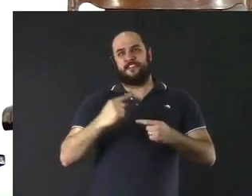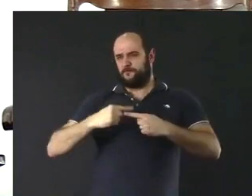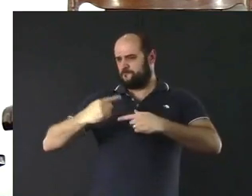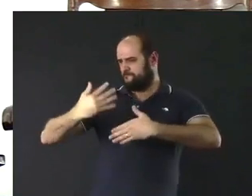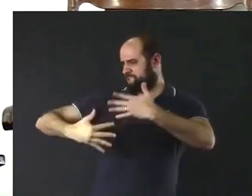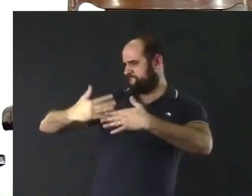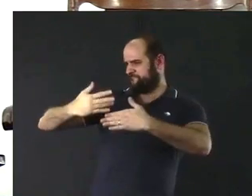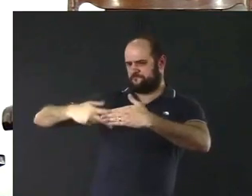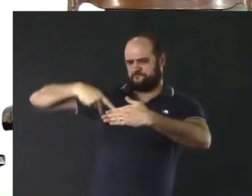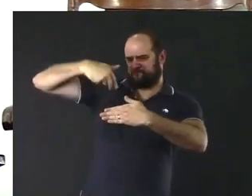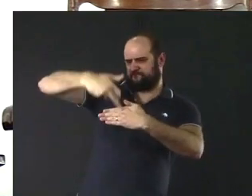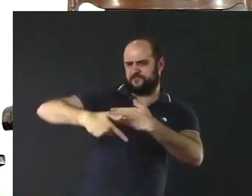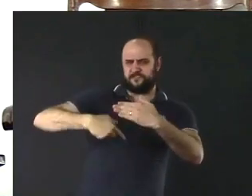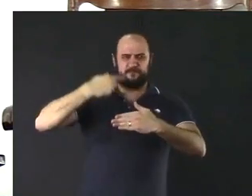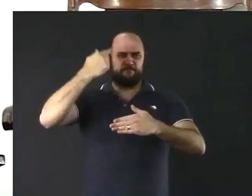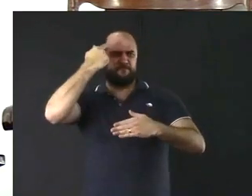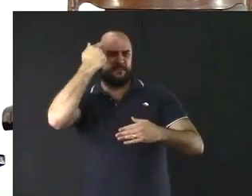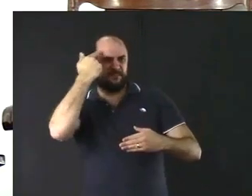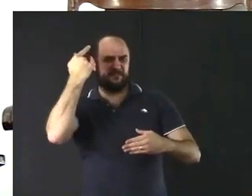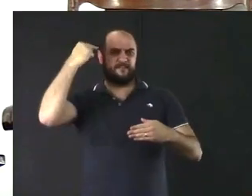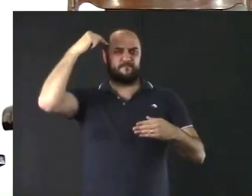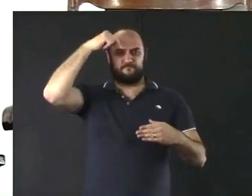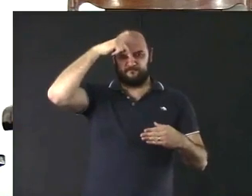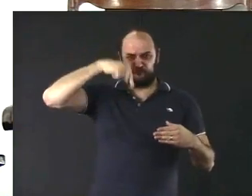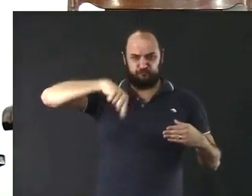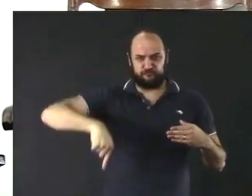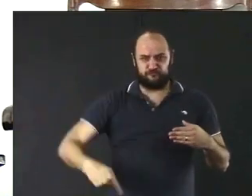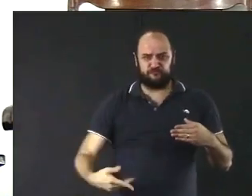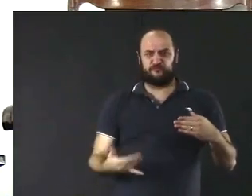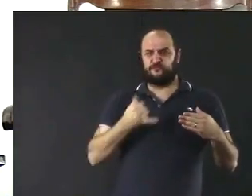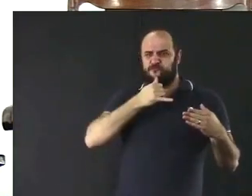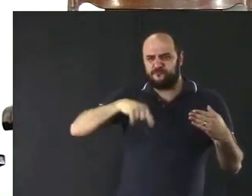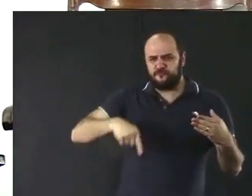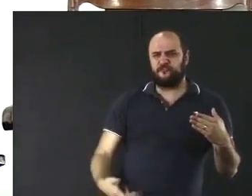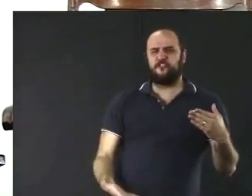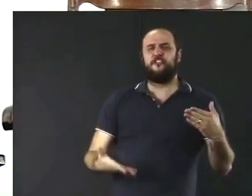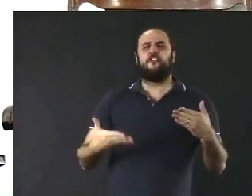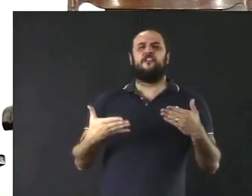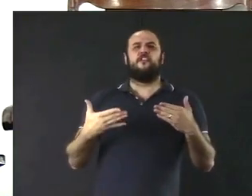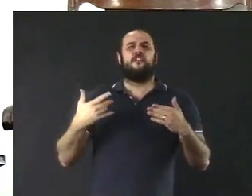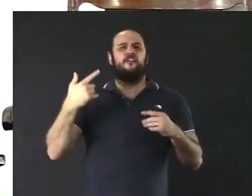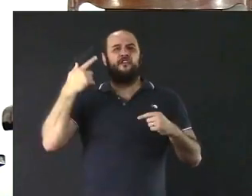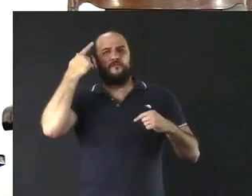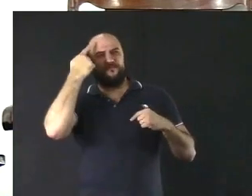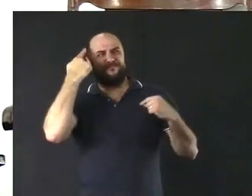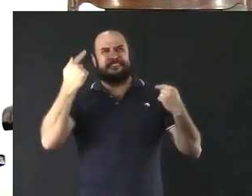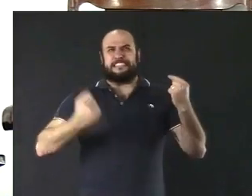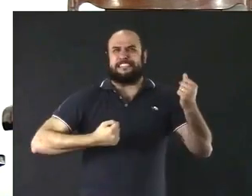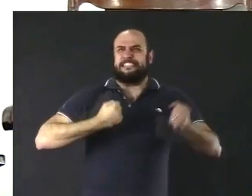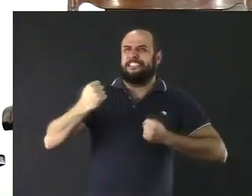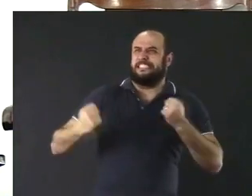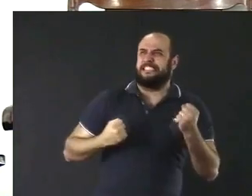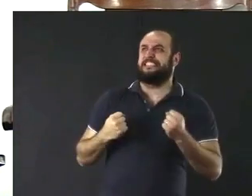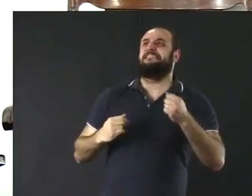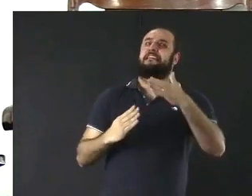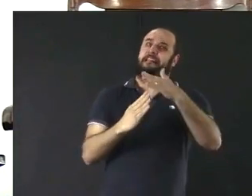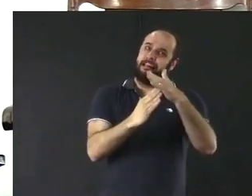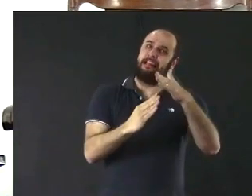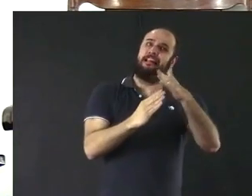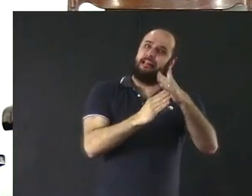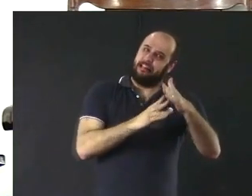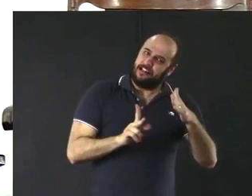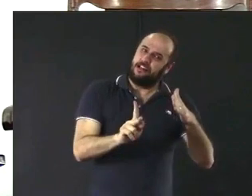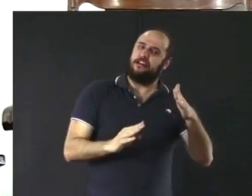do corpo, da mente, entre outros, passam a levar a extremos. E dentro desses